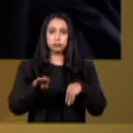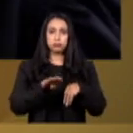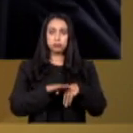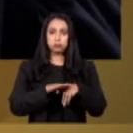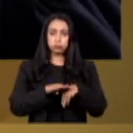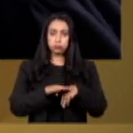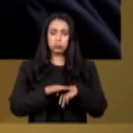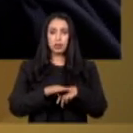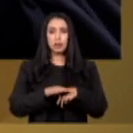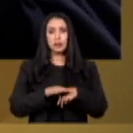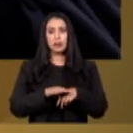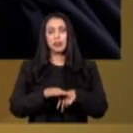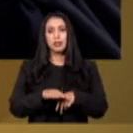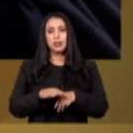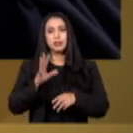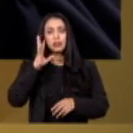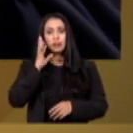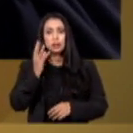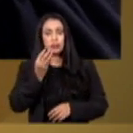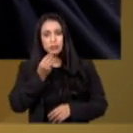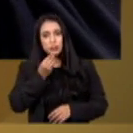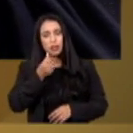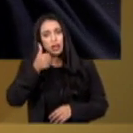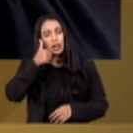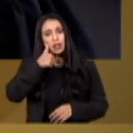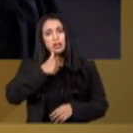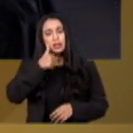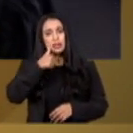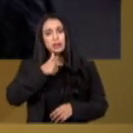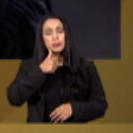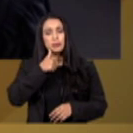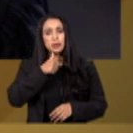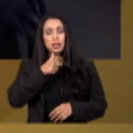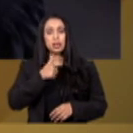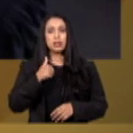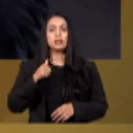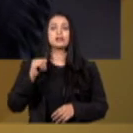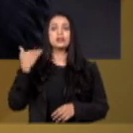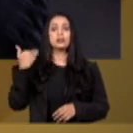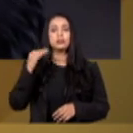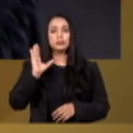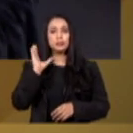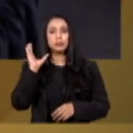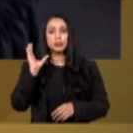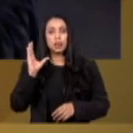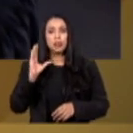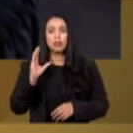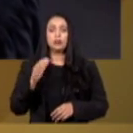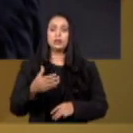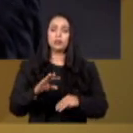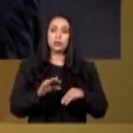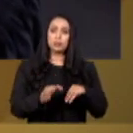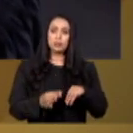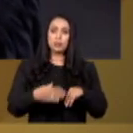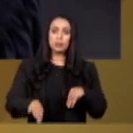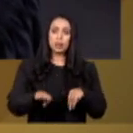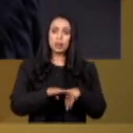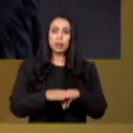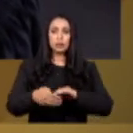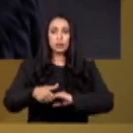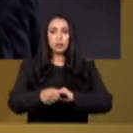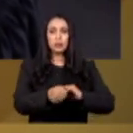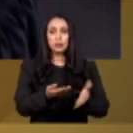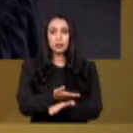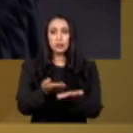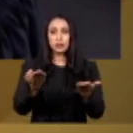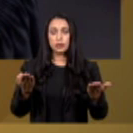senhoras ministras rosa weber o vinícius nos comentários